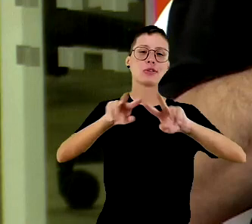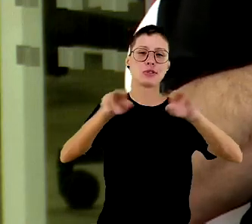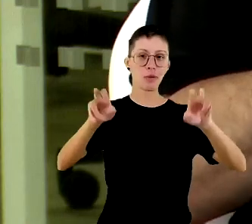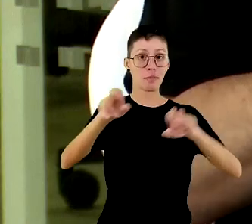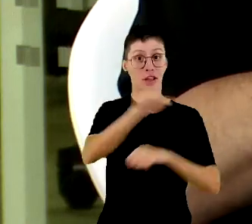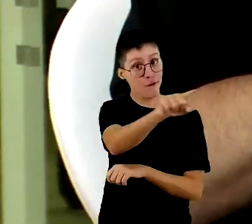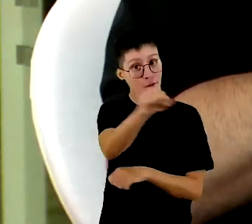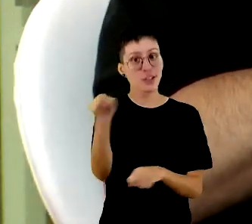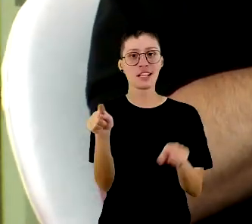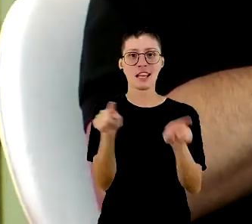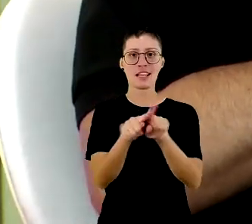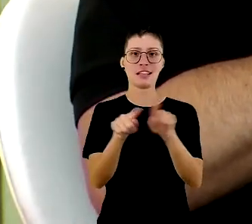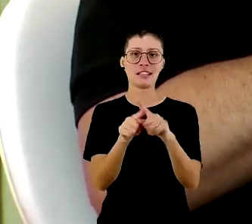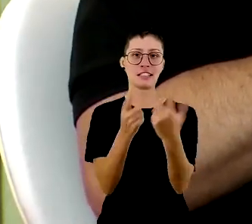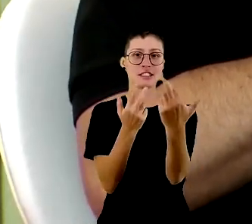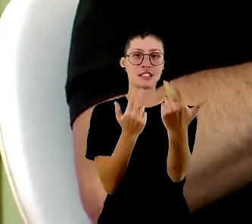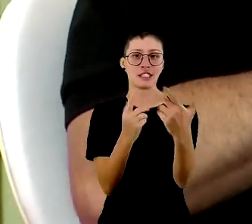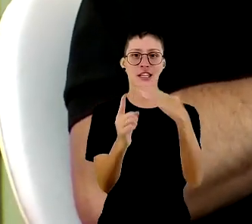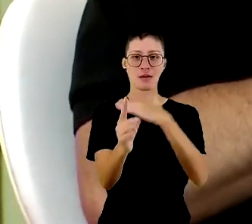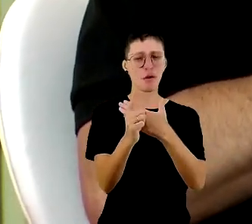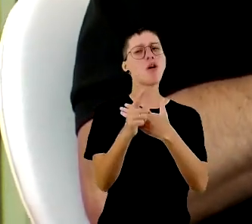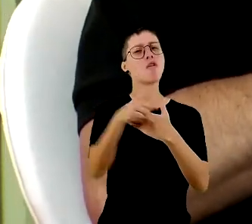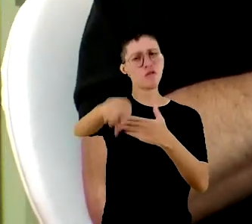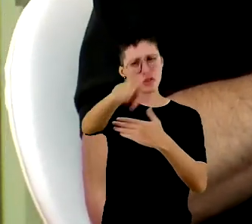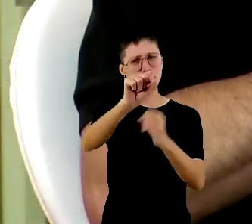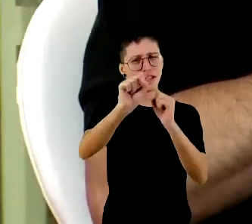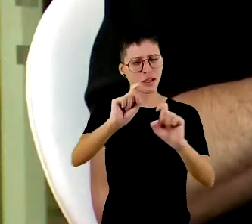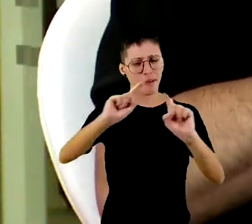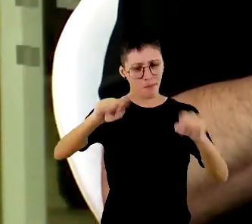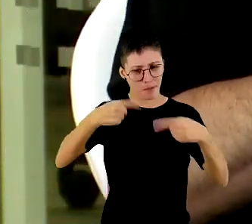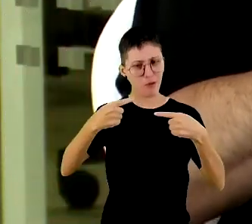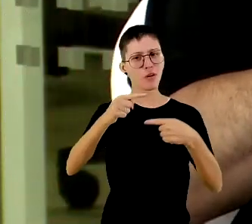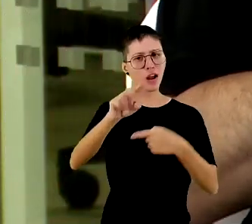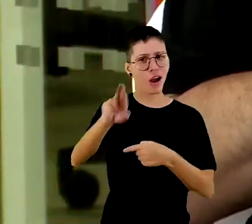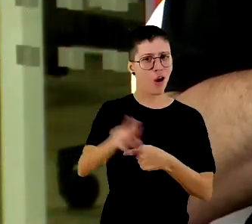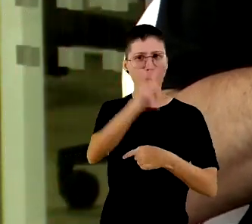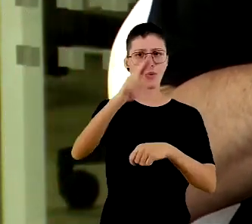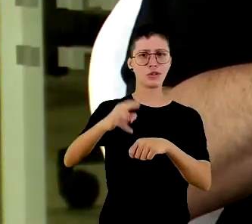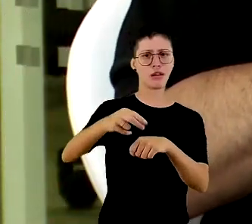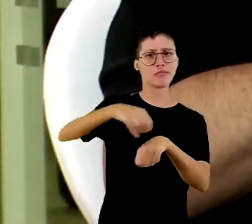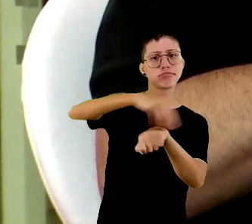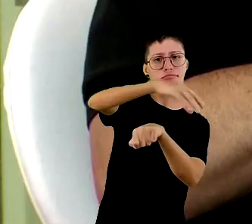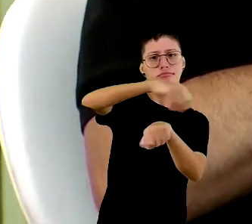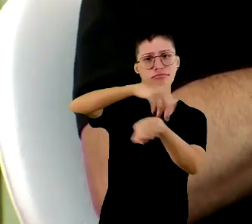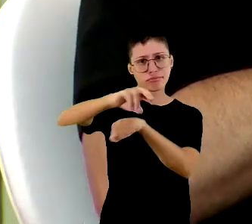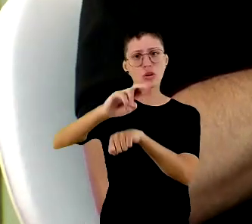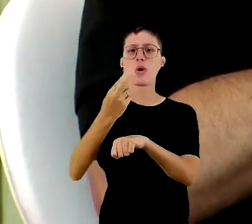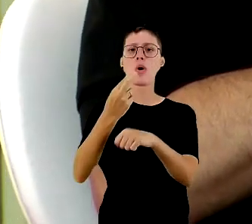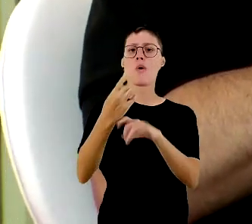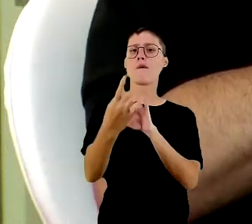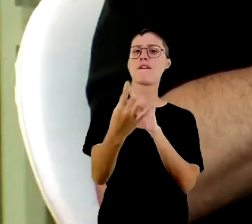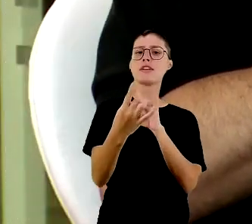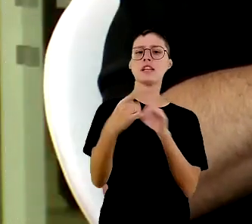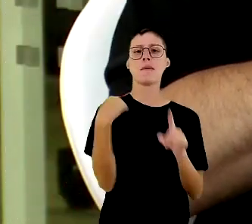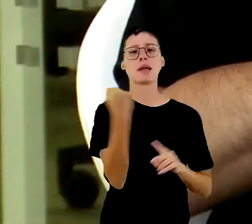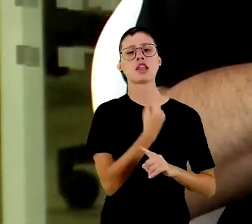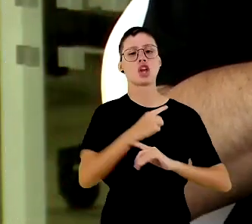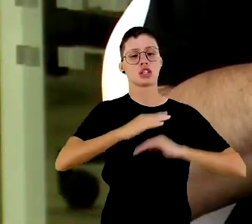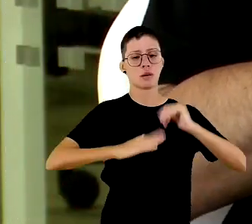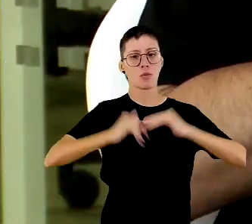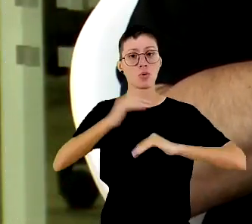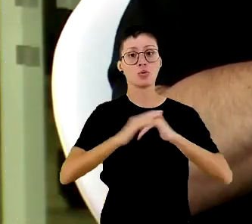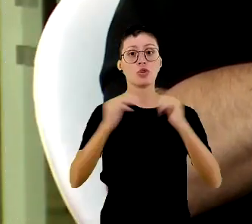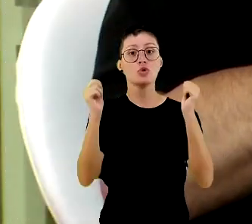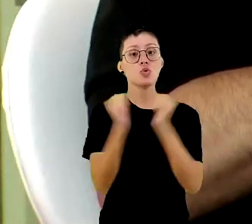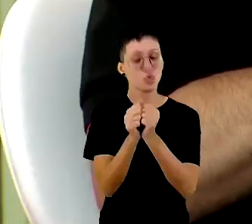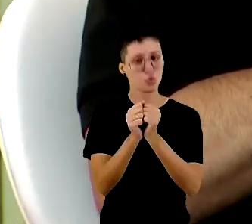então provoquem a gente, usem os produtos, recomendem, porque a gente está construindo uma coisa juntos, a quatro mãos, e esse